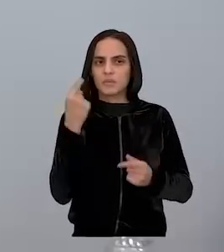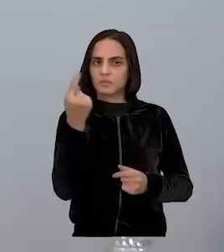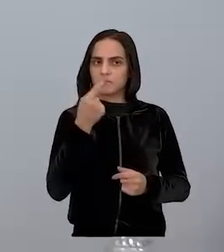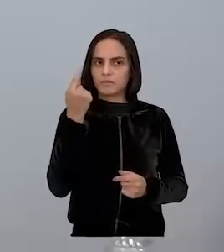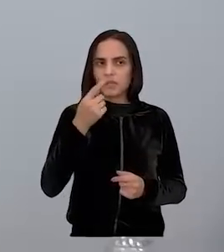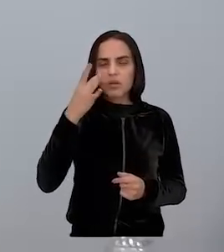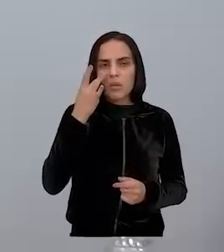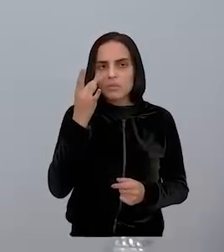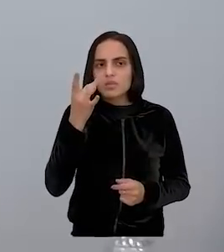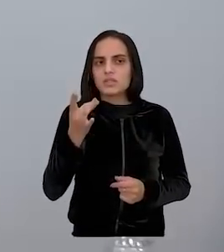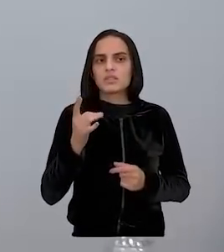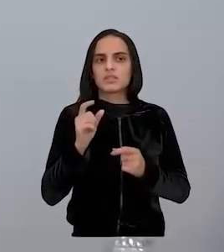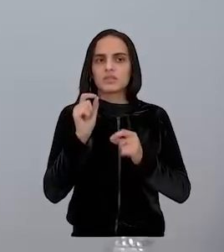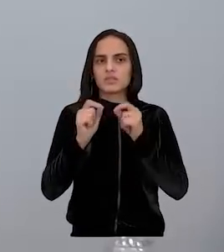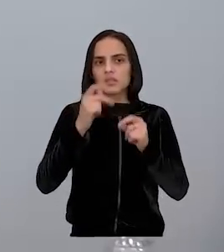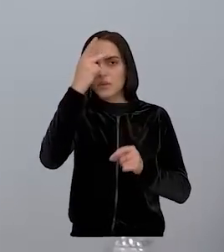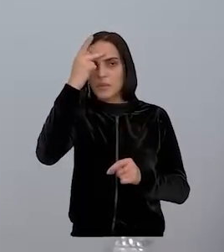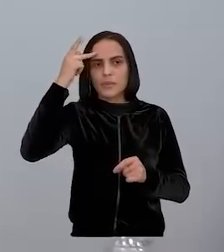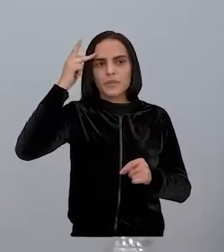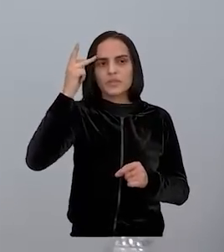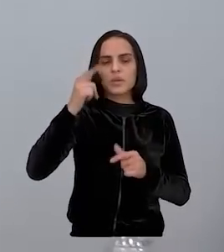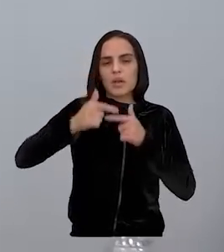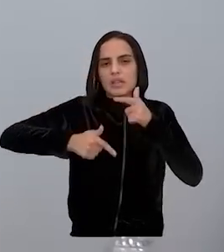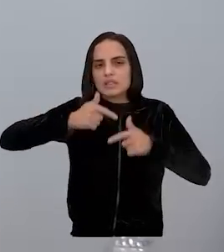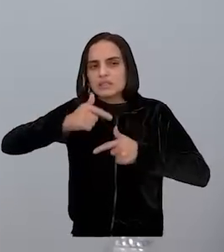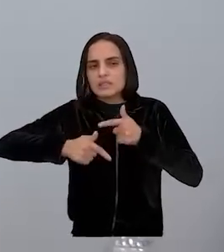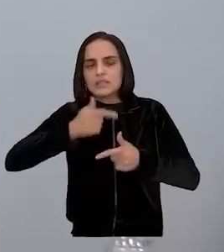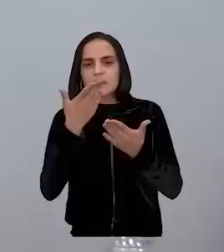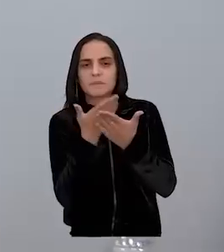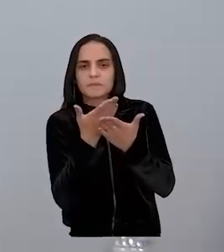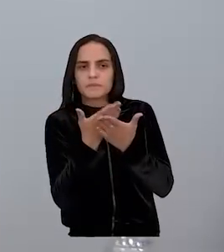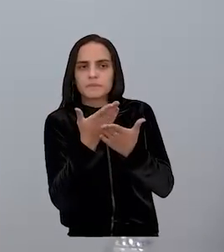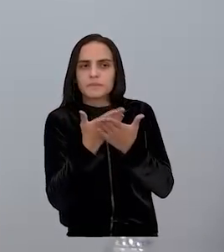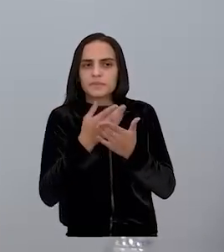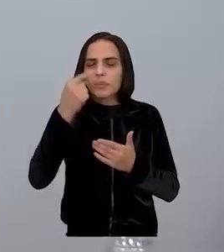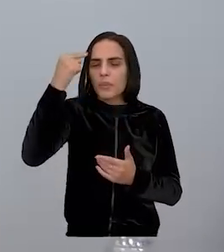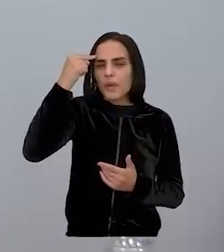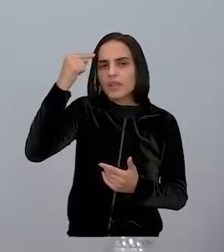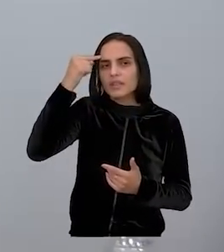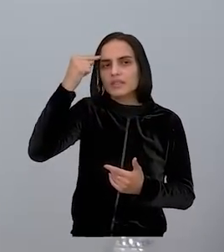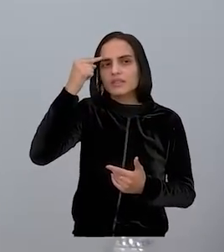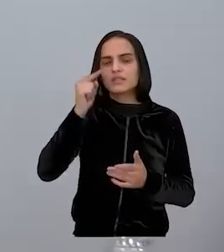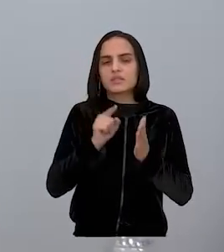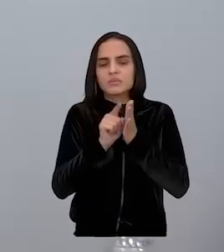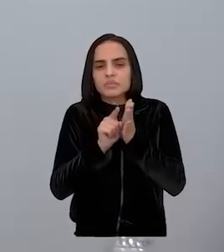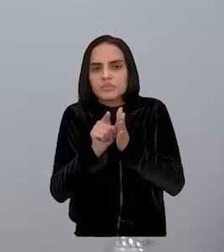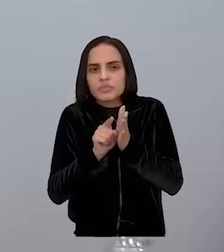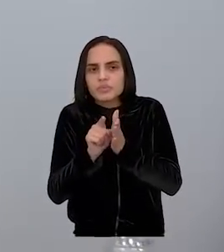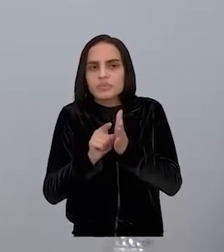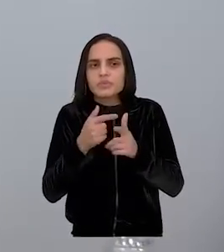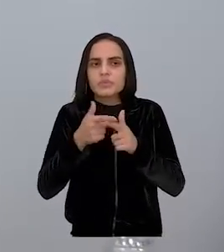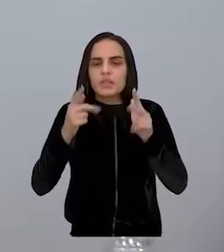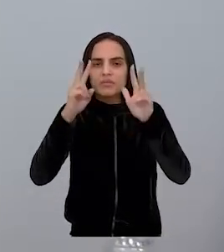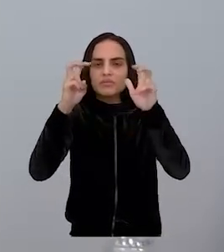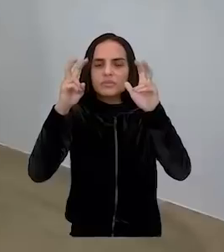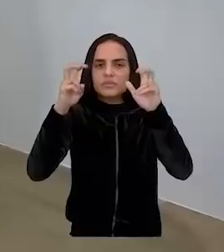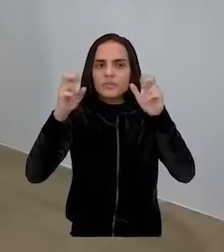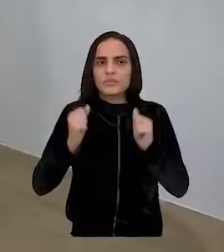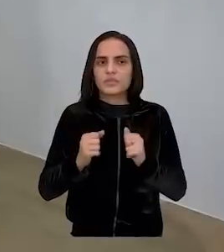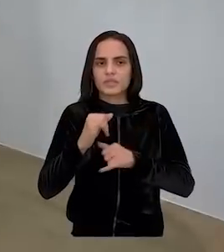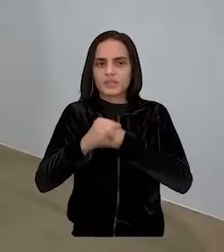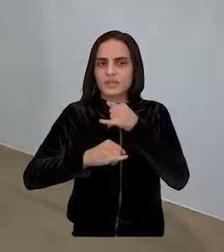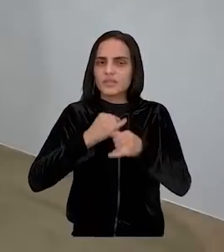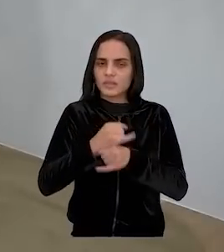que essa pessoa que trabalha com isso estuda, pensa, observou sobre essa questão aí da internet. Algum comentário aí,